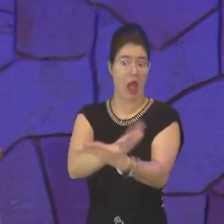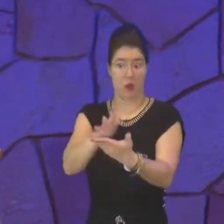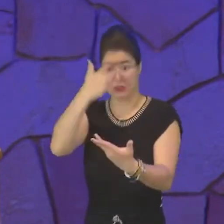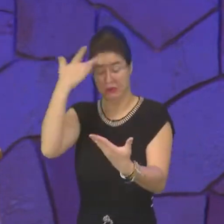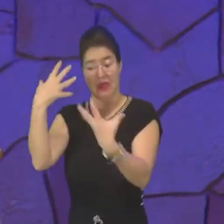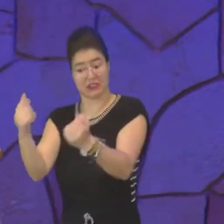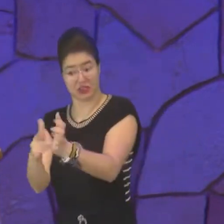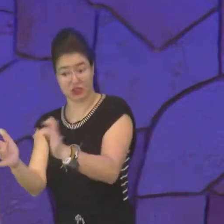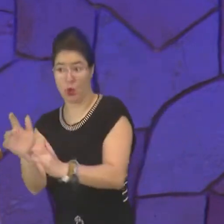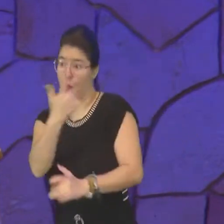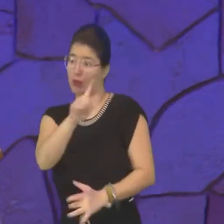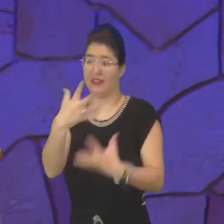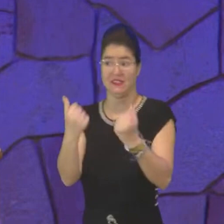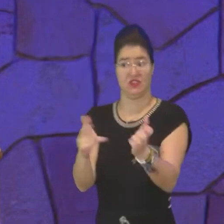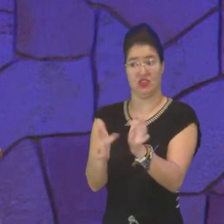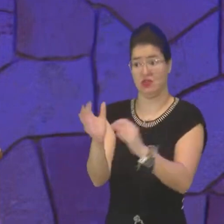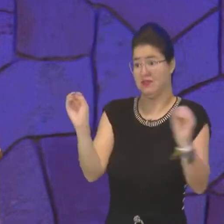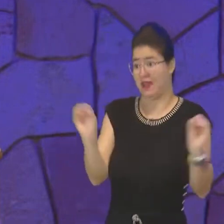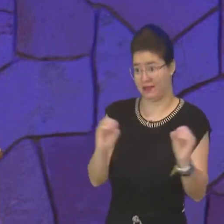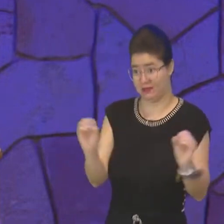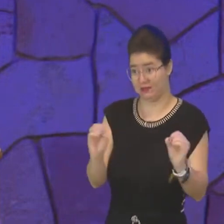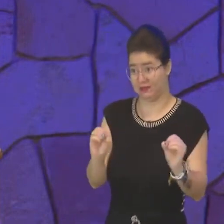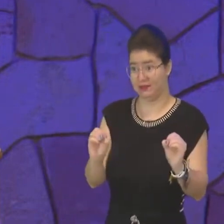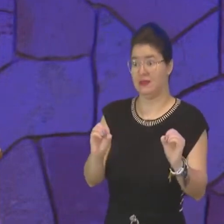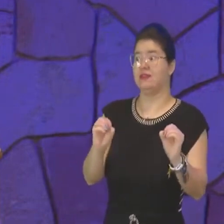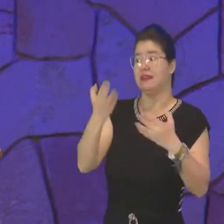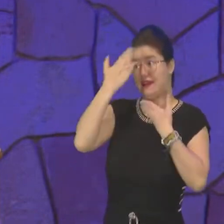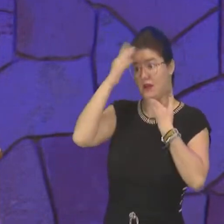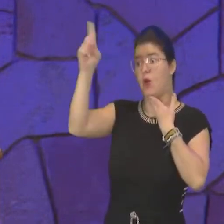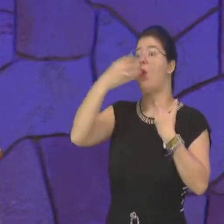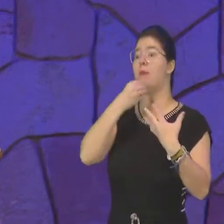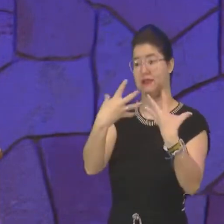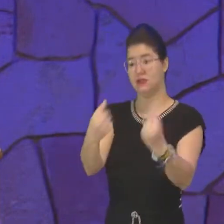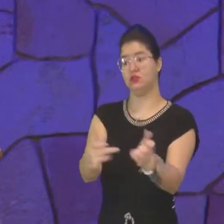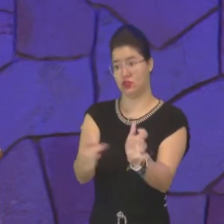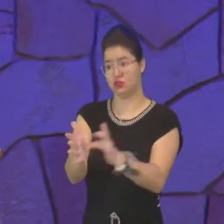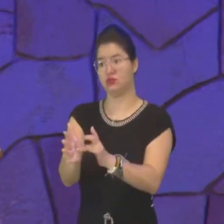estabelece, que ligação há?